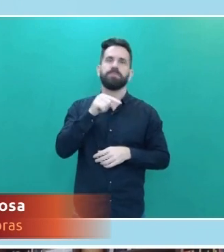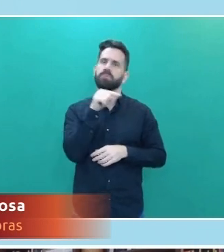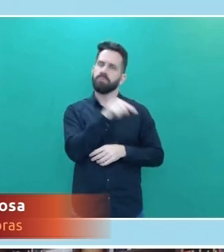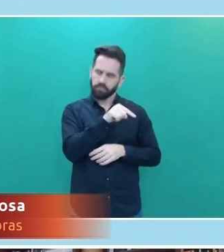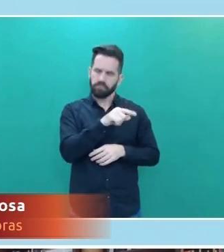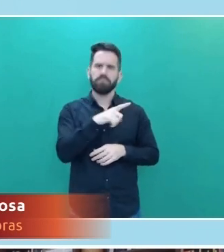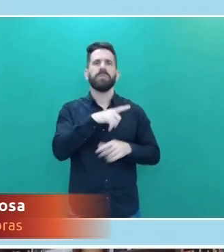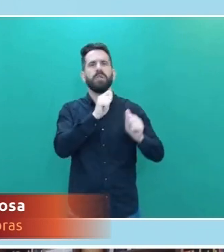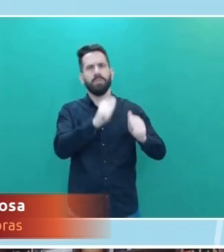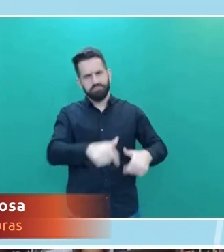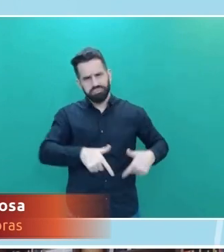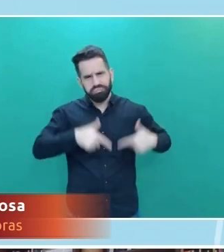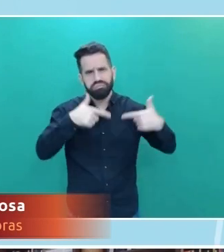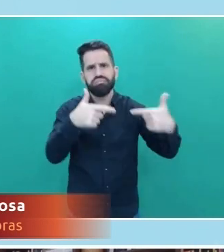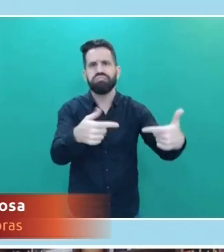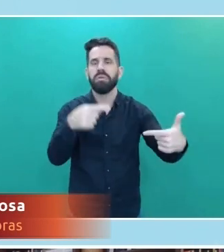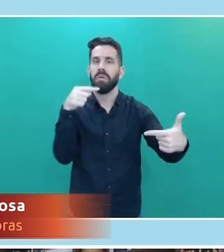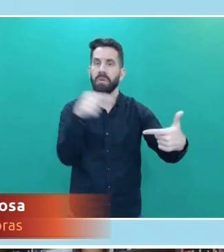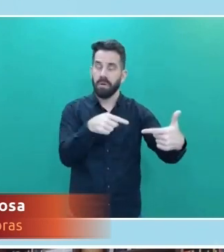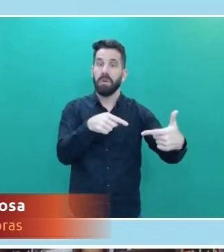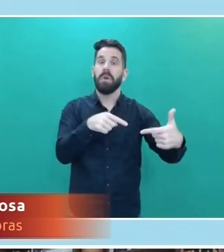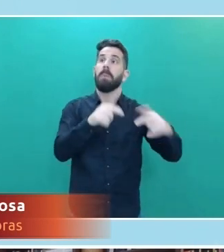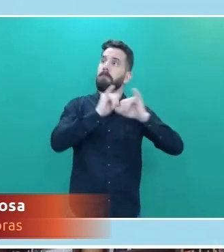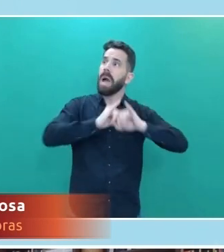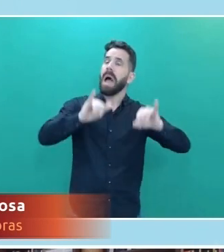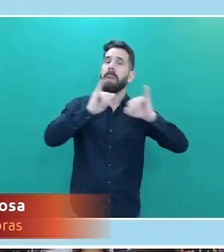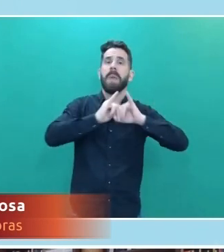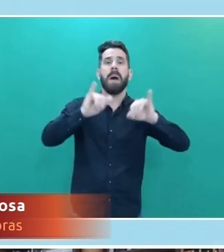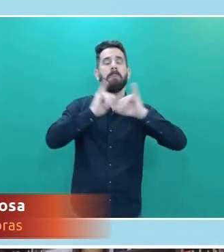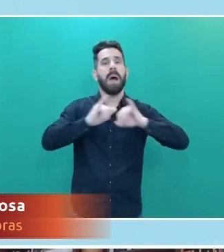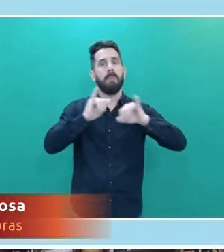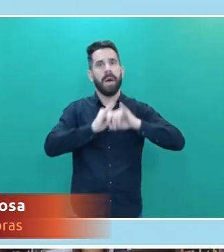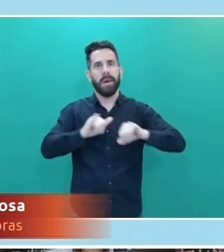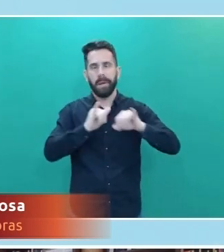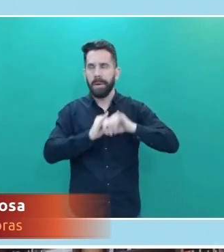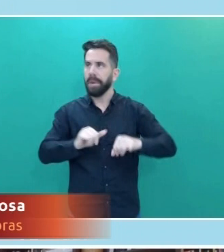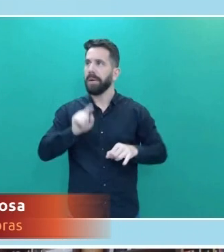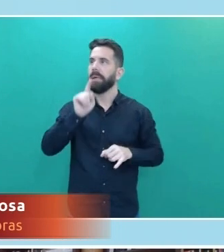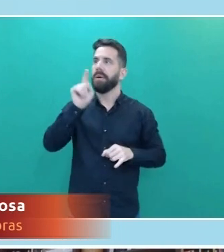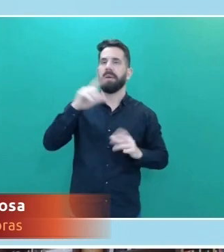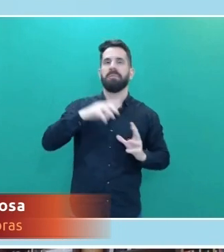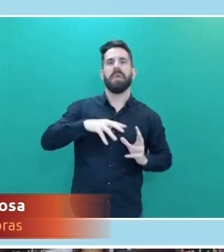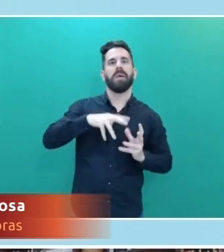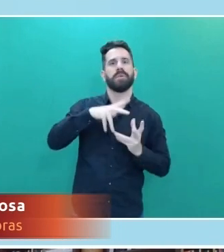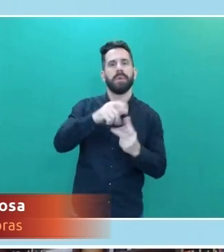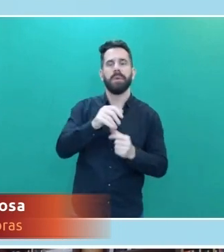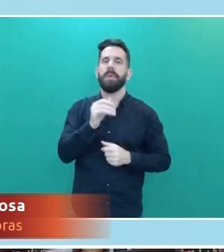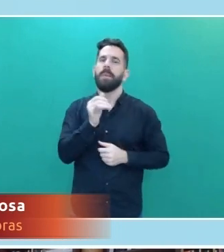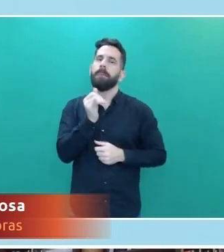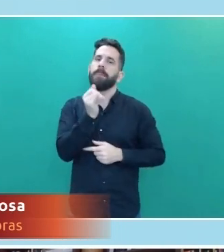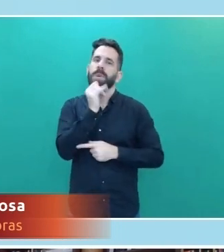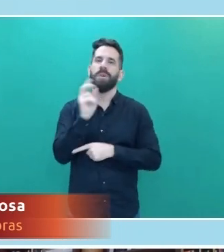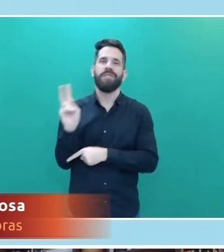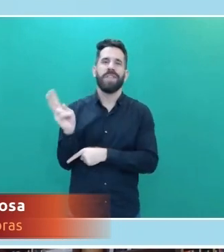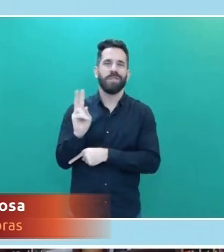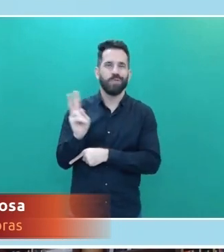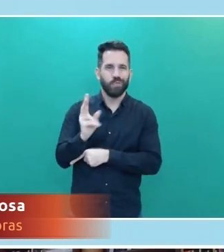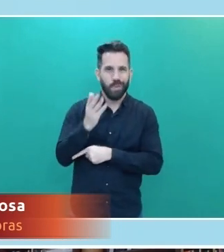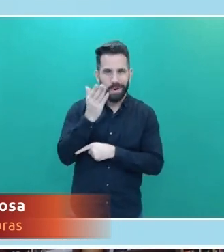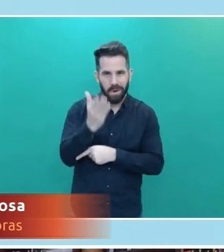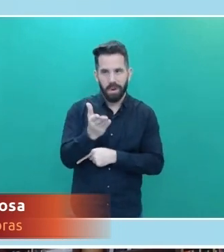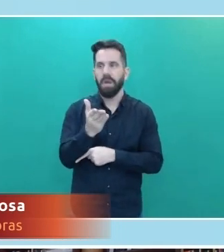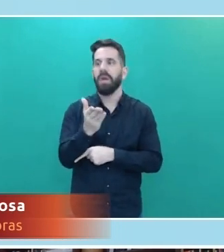externa na plataforma eleitoral. Então, Venezuela virou um vocabulário político eleitoral no Brasil, entre